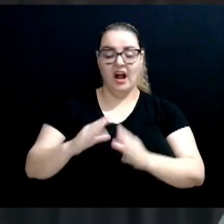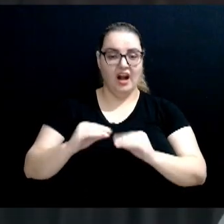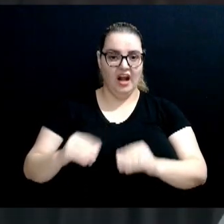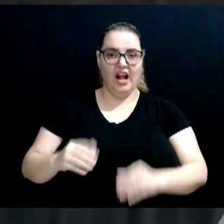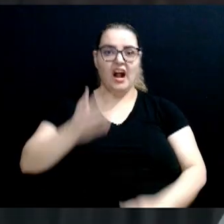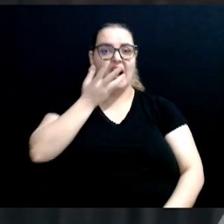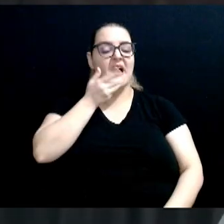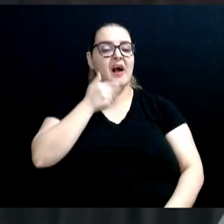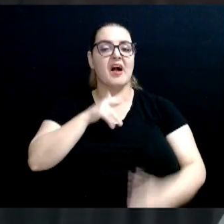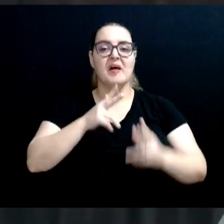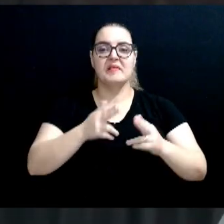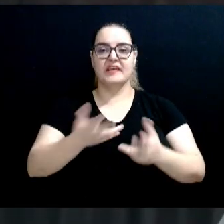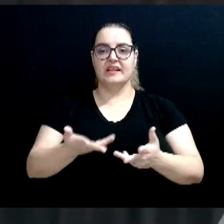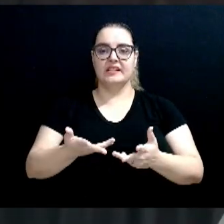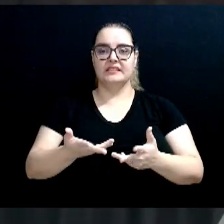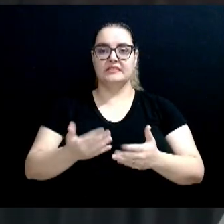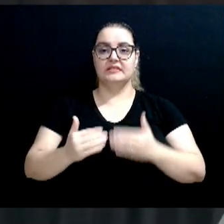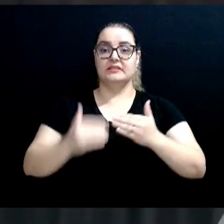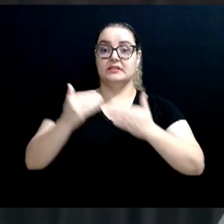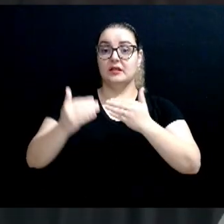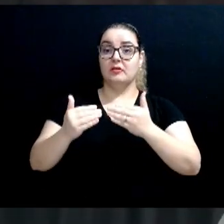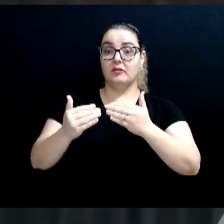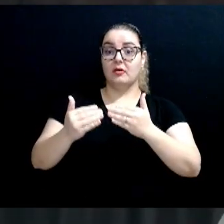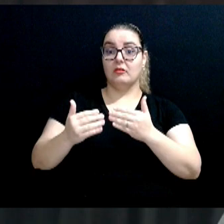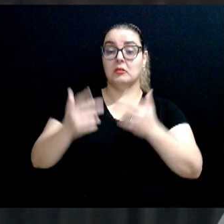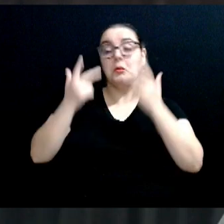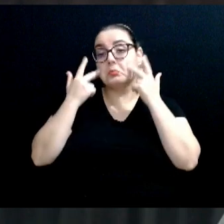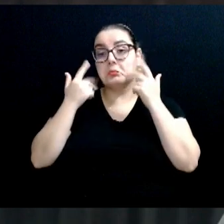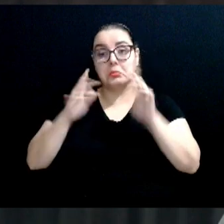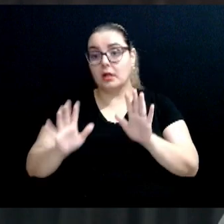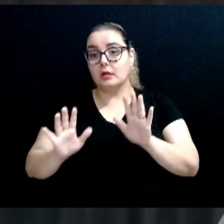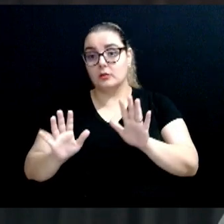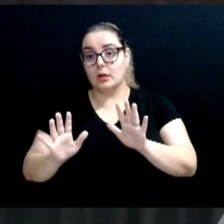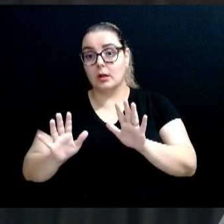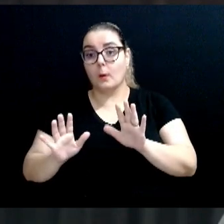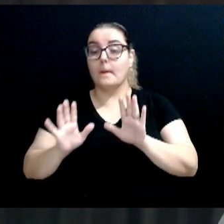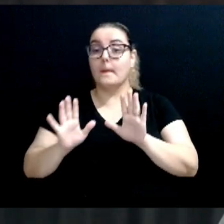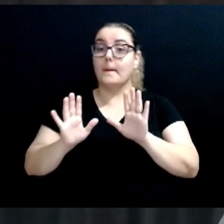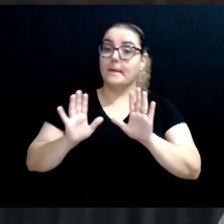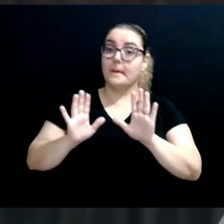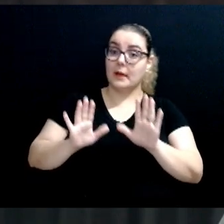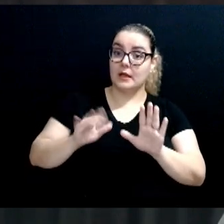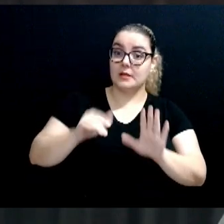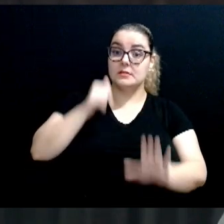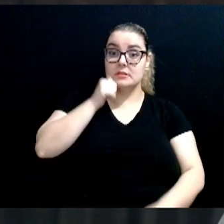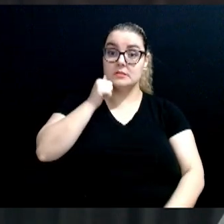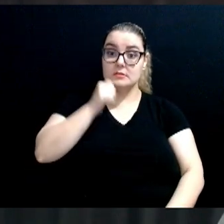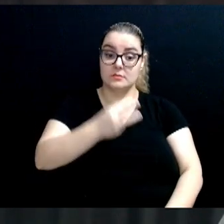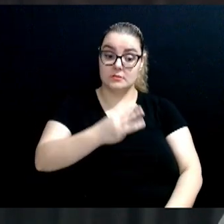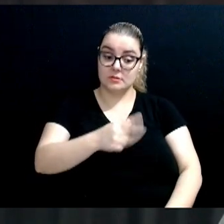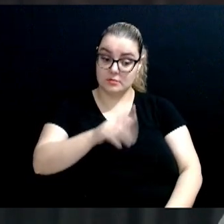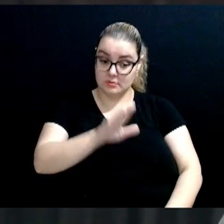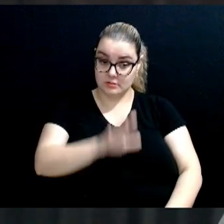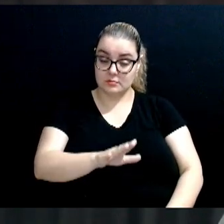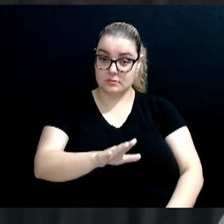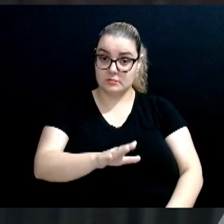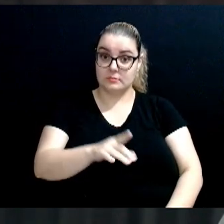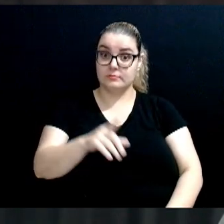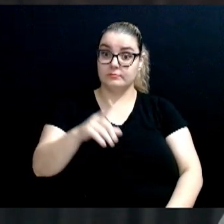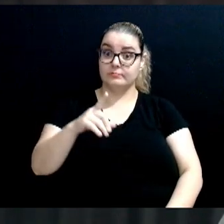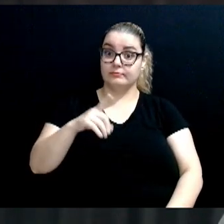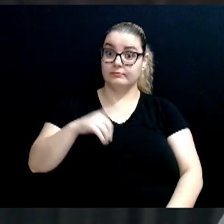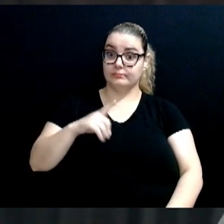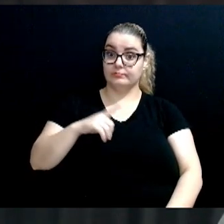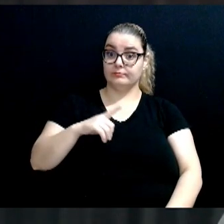natural. No entanto, no caso em si, essa mulher de 37 anos, existe aí uma questão por detrás que